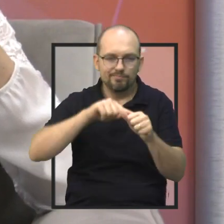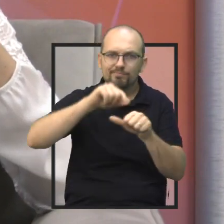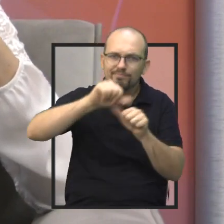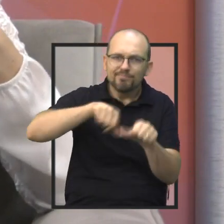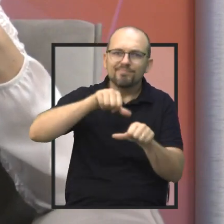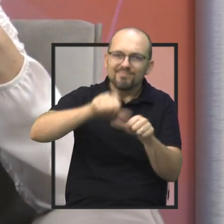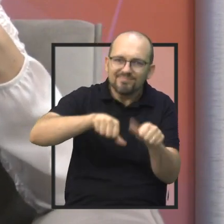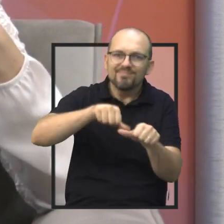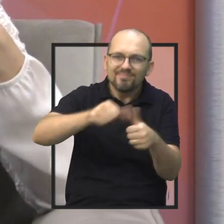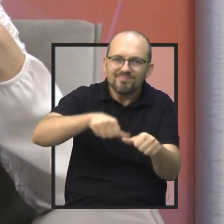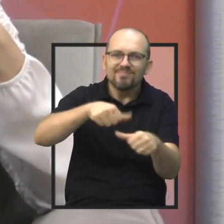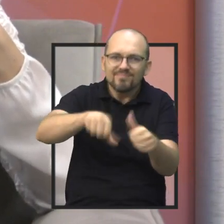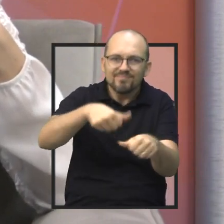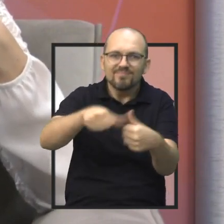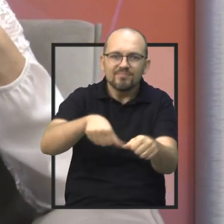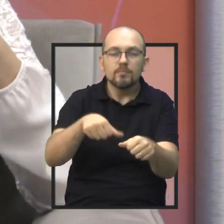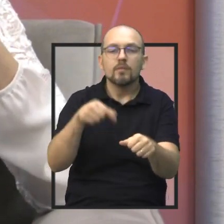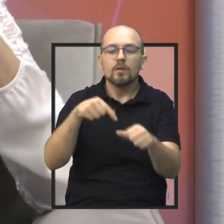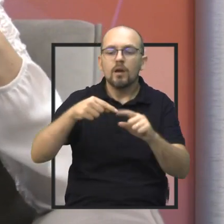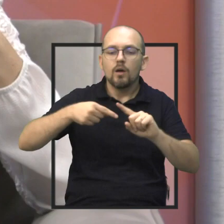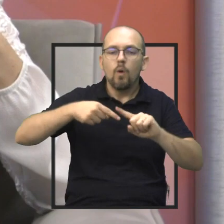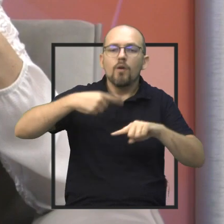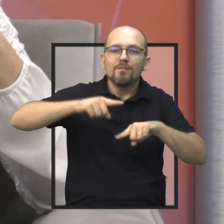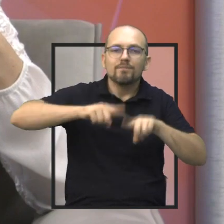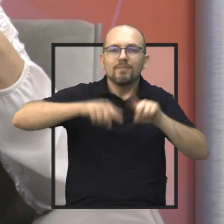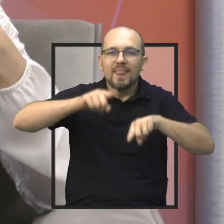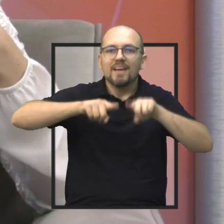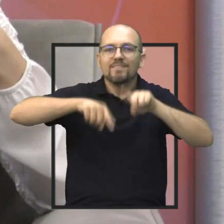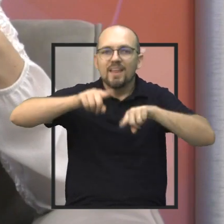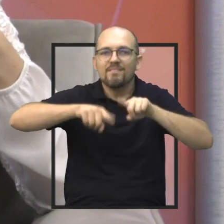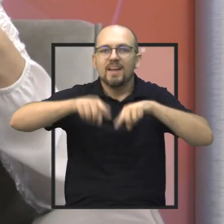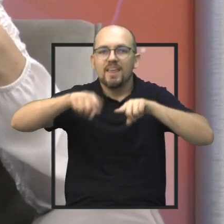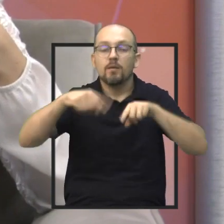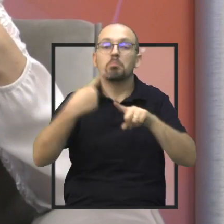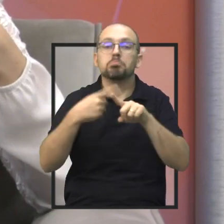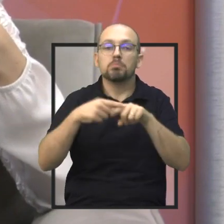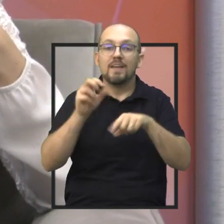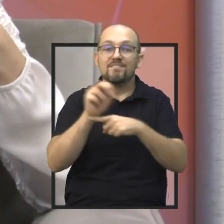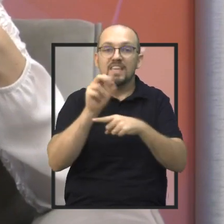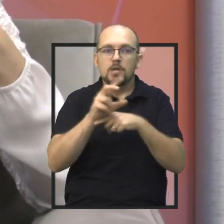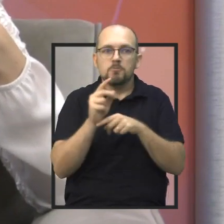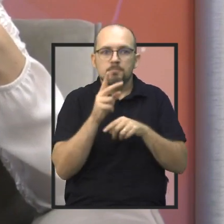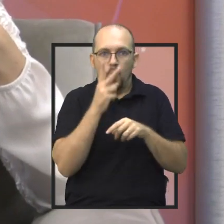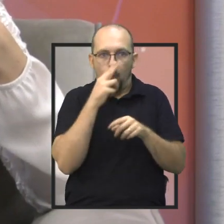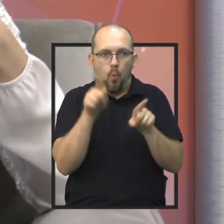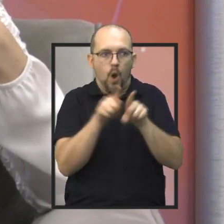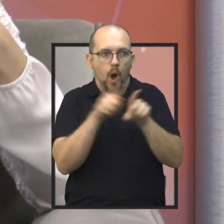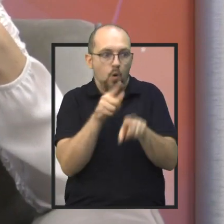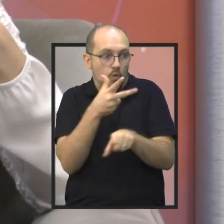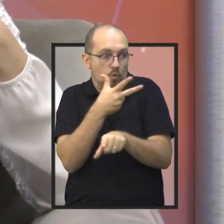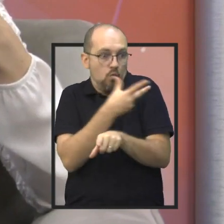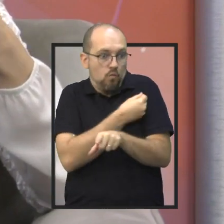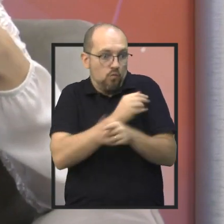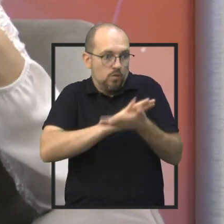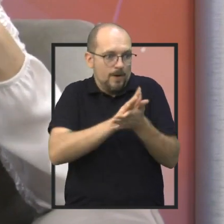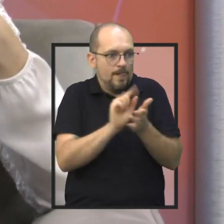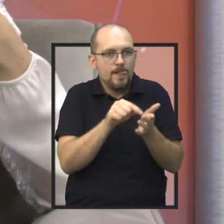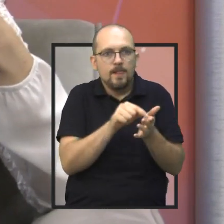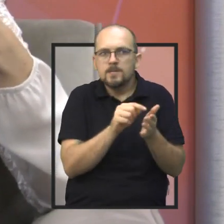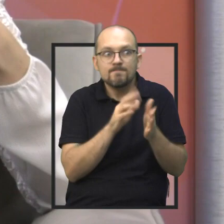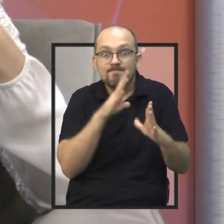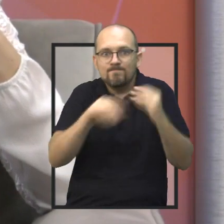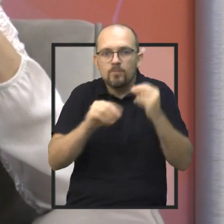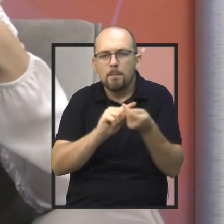novas, né? Que eram nada mais que mutações que esse vírus sofria. E dependendo do tipo